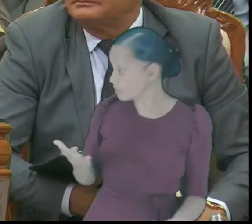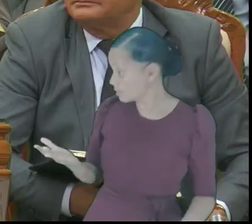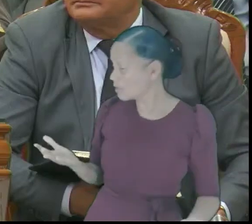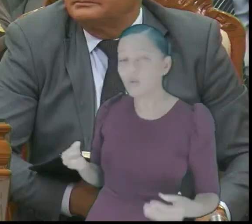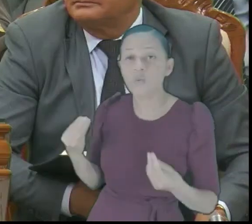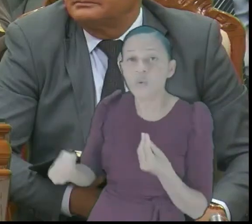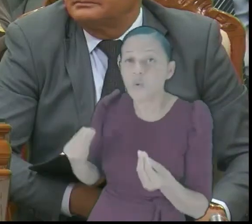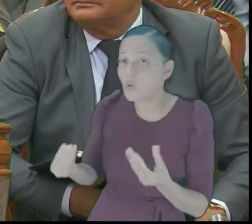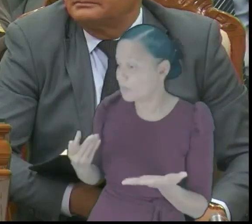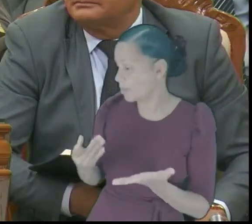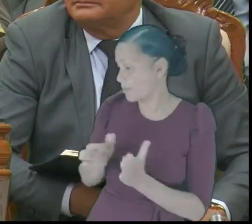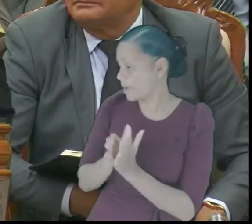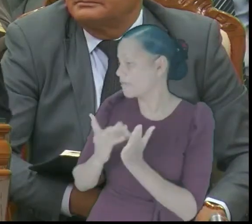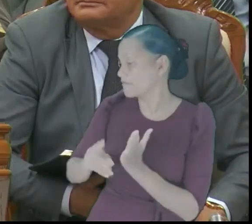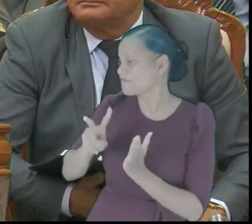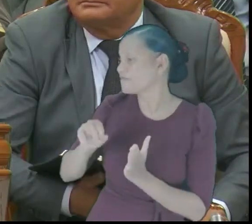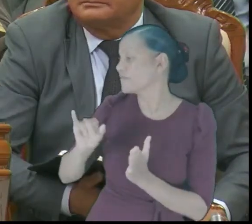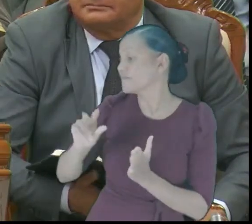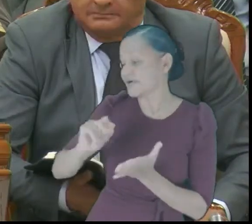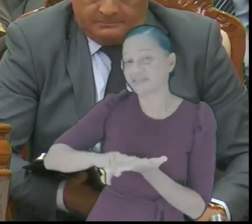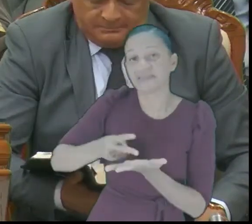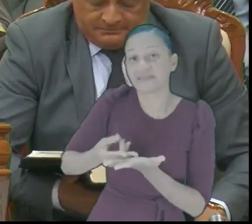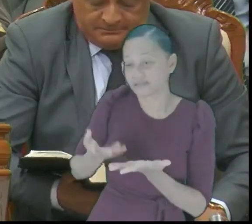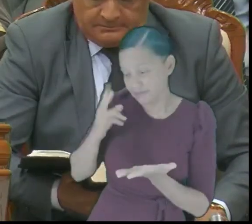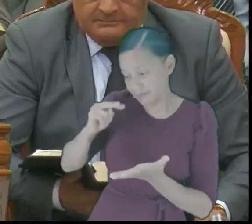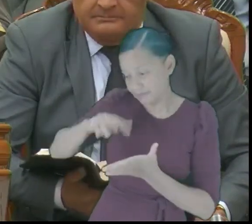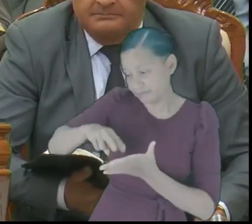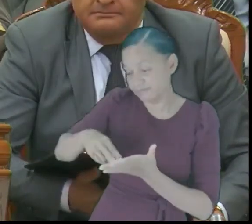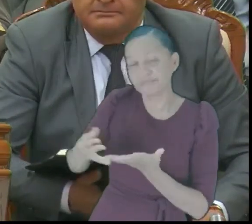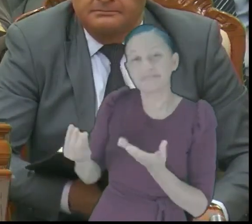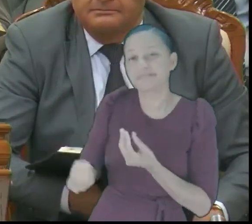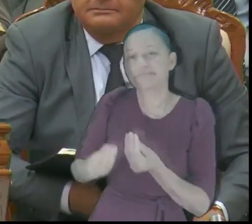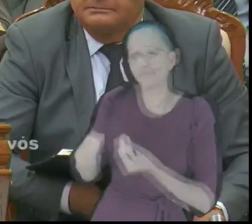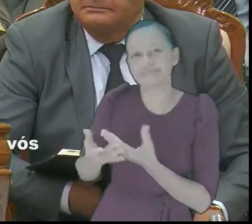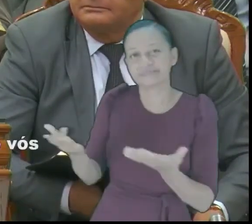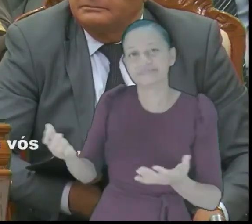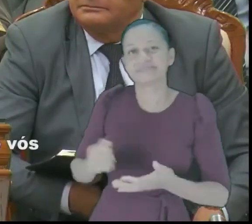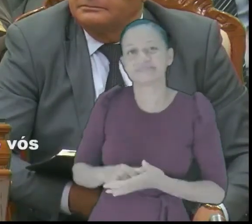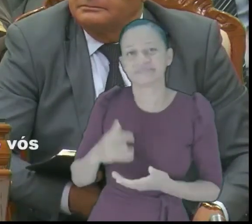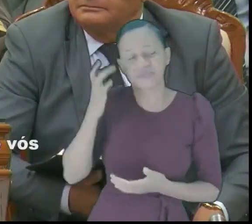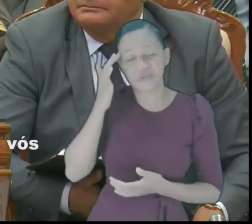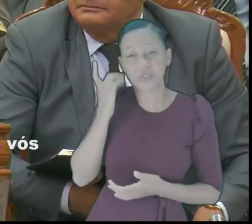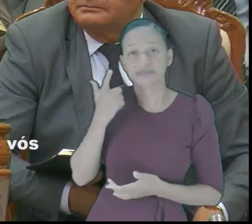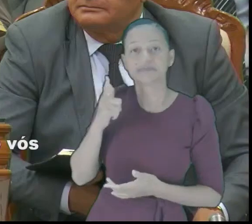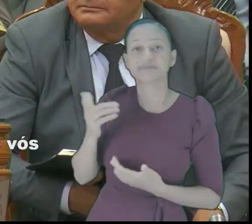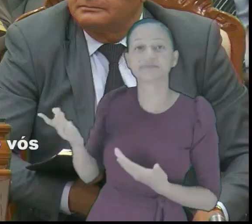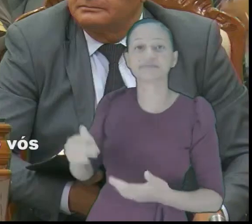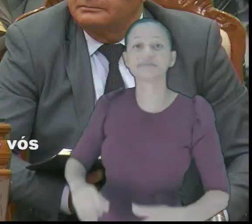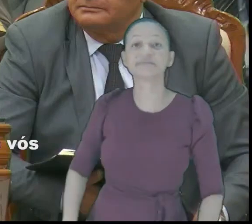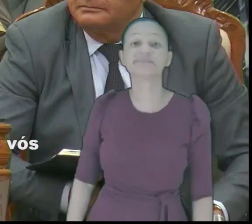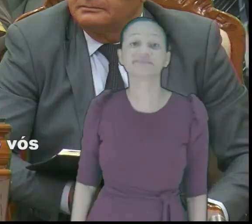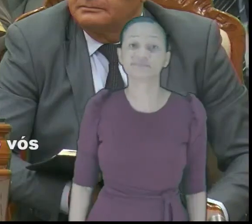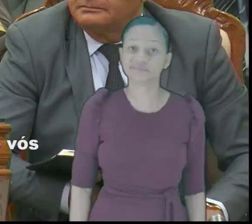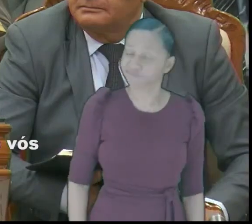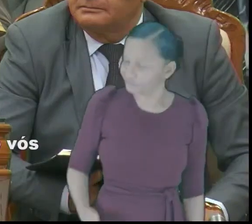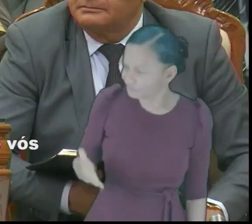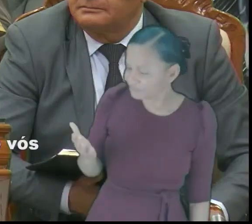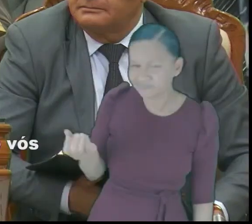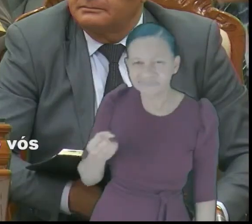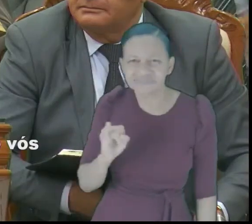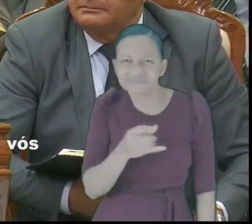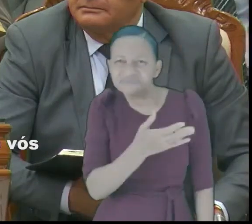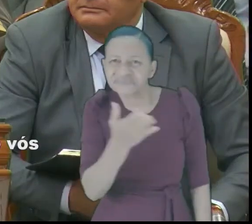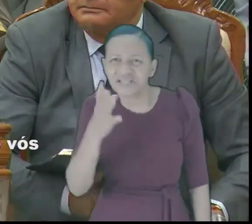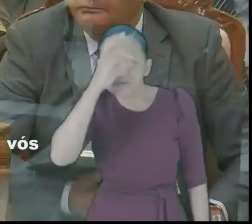Como é que diz na Bíblia Viva, pastor? Leia na Bíblia Viva, por gentileza. Na Bíblia Viva. Leia que acho que na tela não tem. Será que vocês